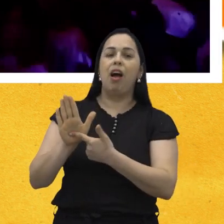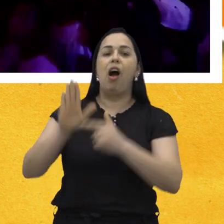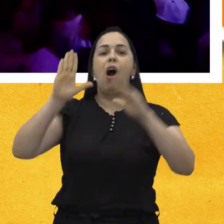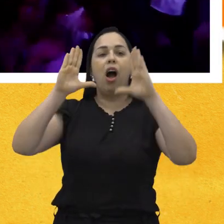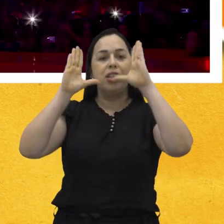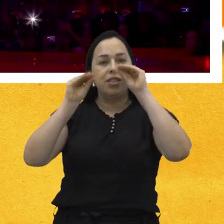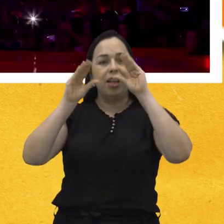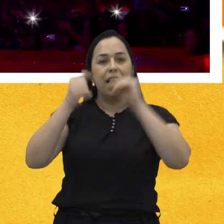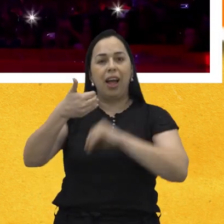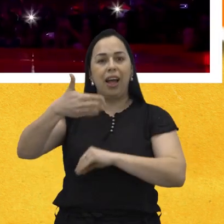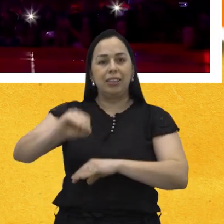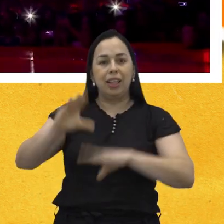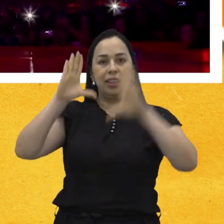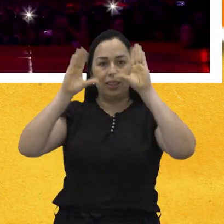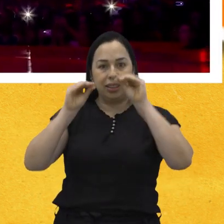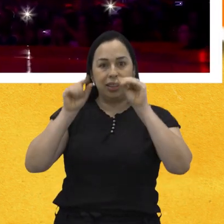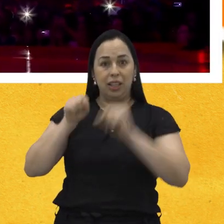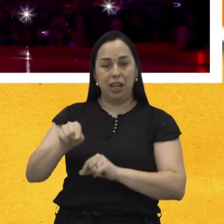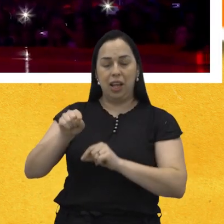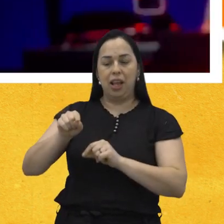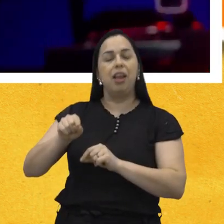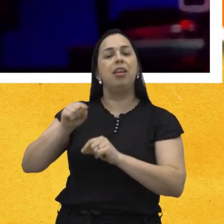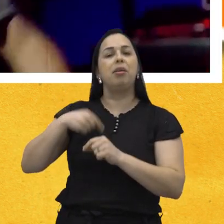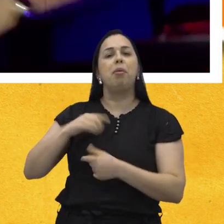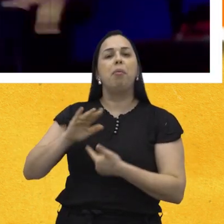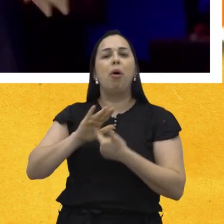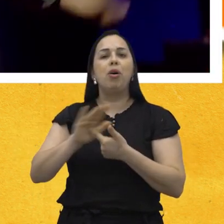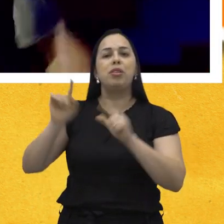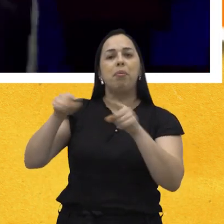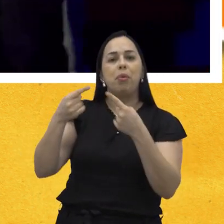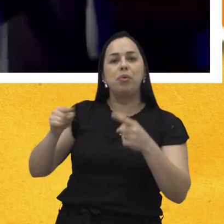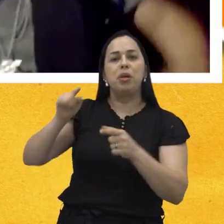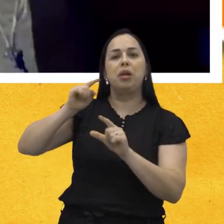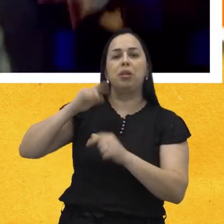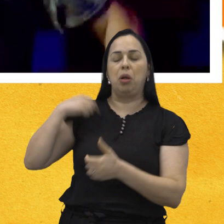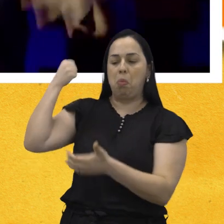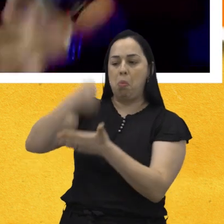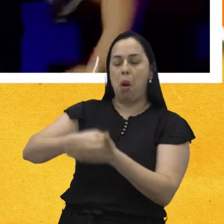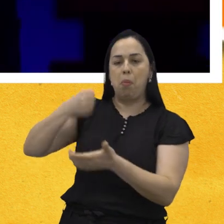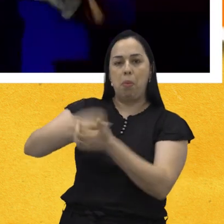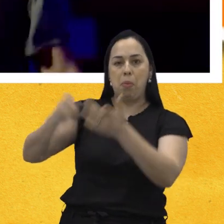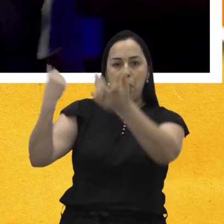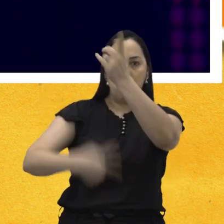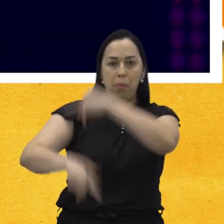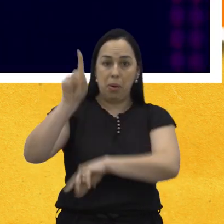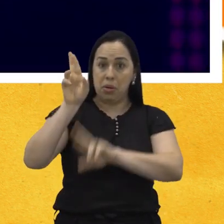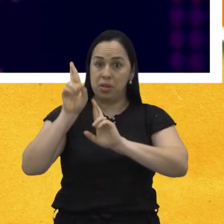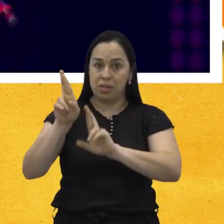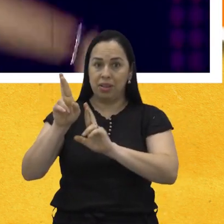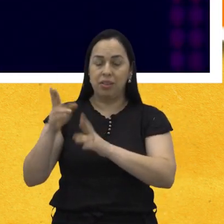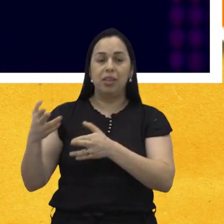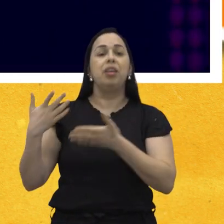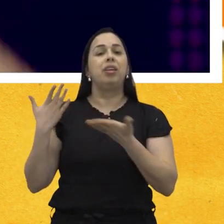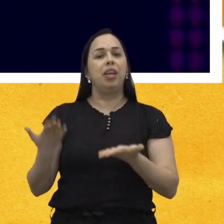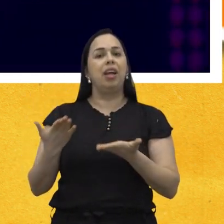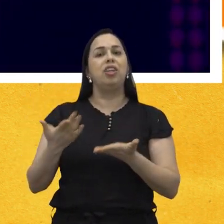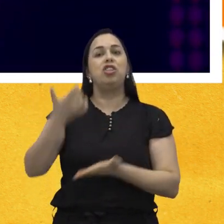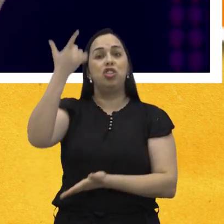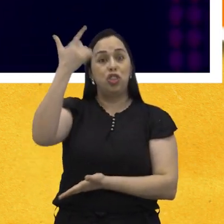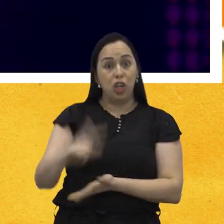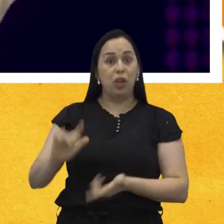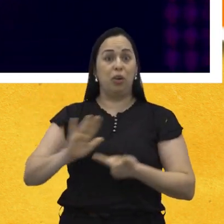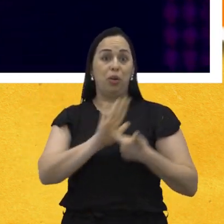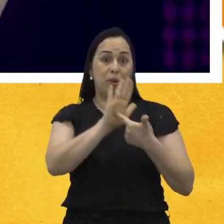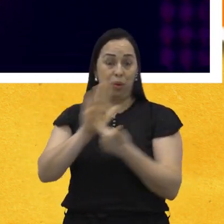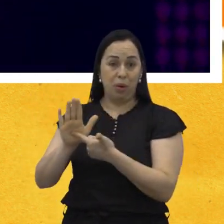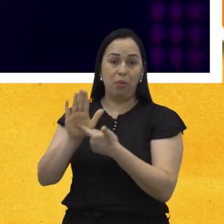O rapper, que ganhou visibilidade com letras que retratam histórias de superação, desafios e esperança, chega a São José dos Campos mais